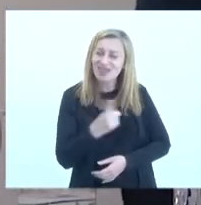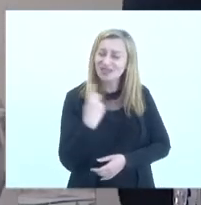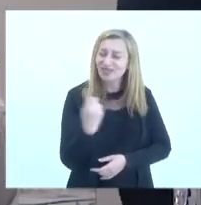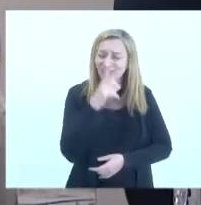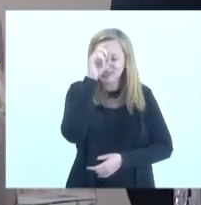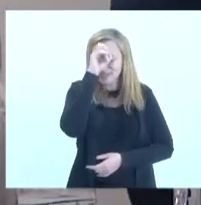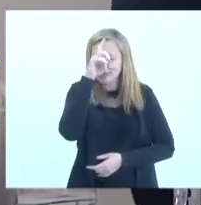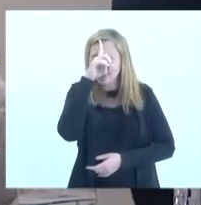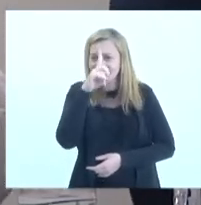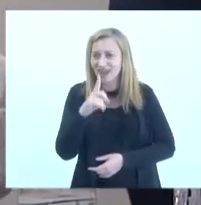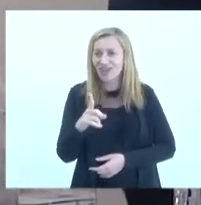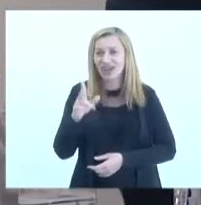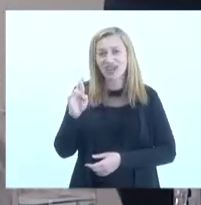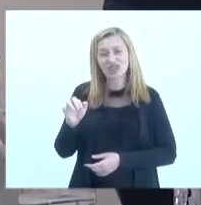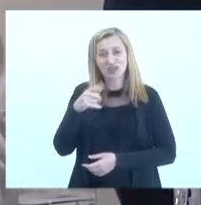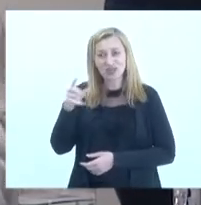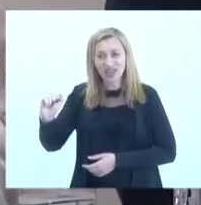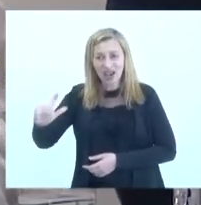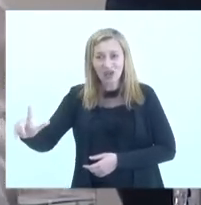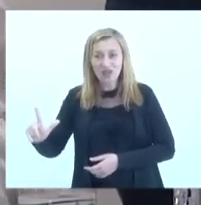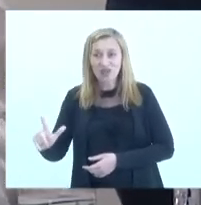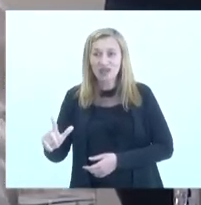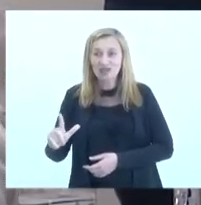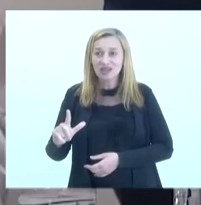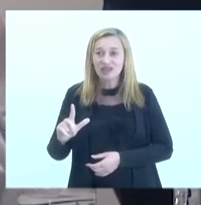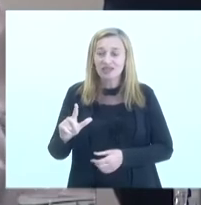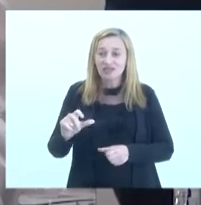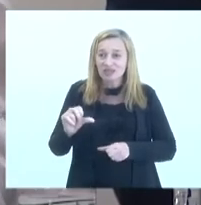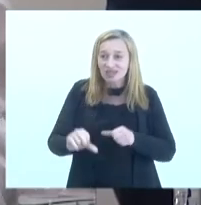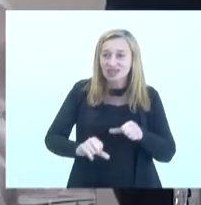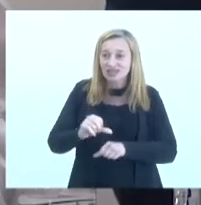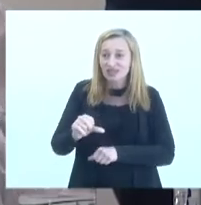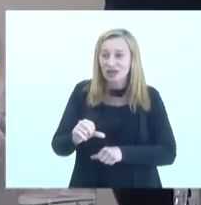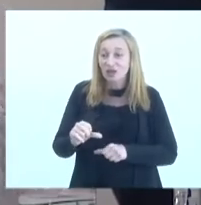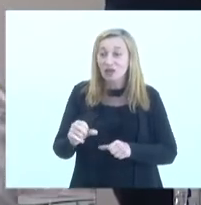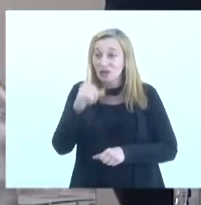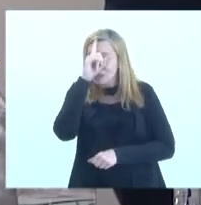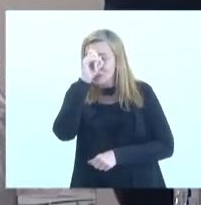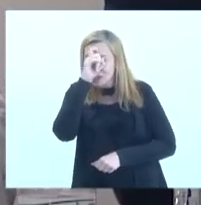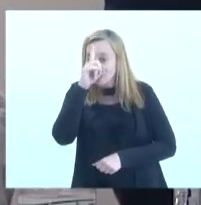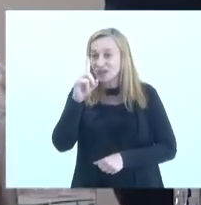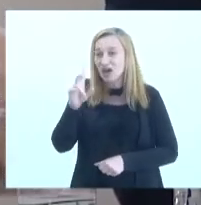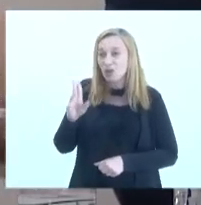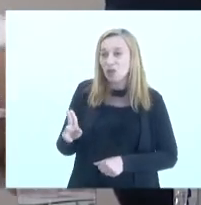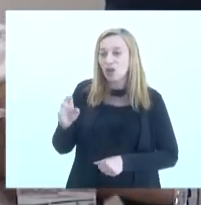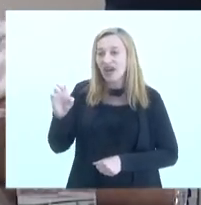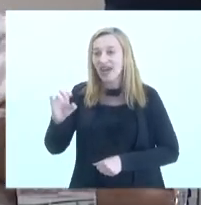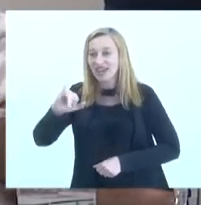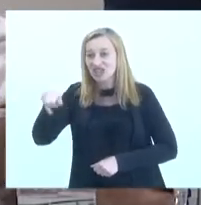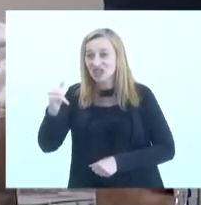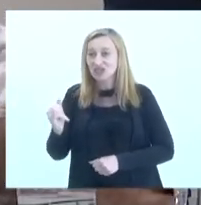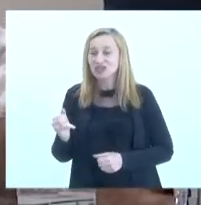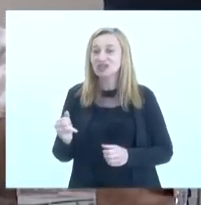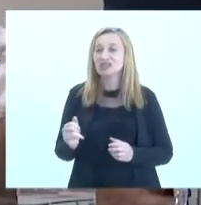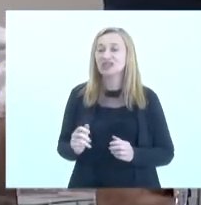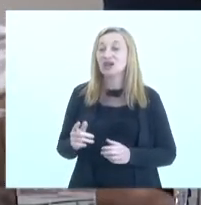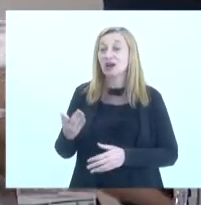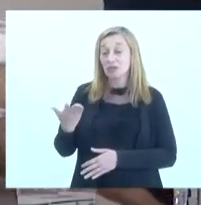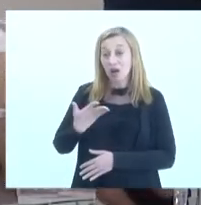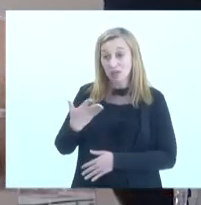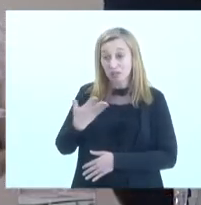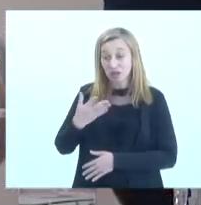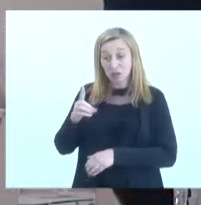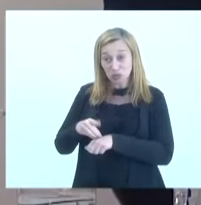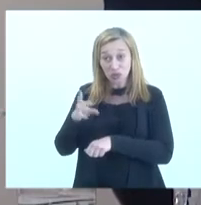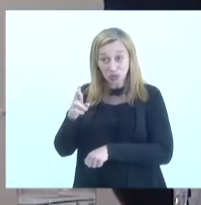hospital regional vai virar um hospital da UERJ, como é o do meu amigo doutor Munir